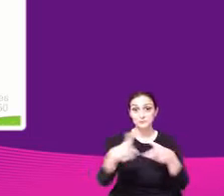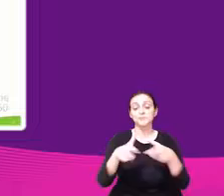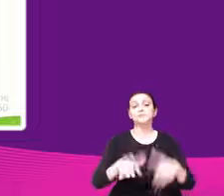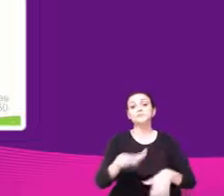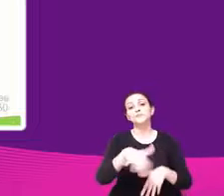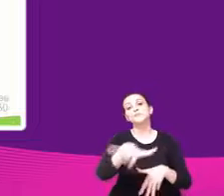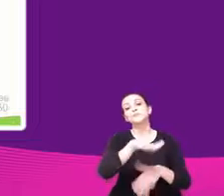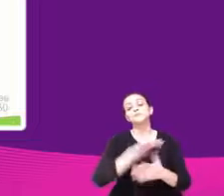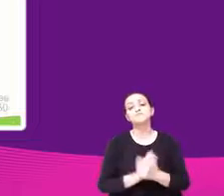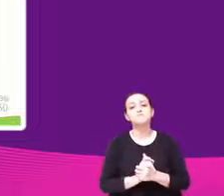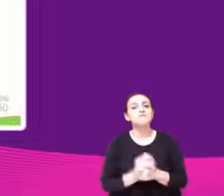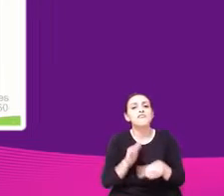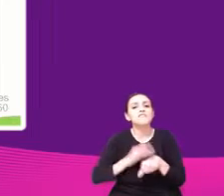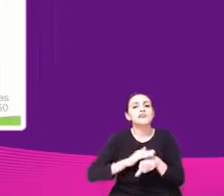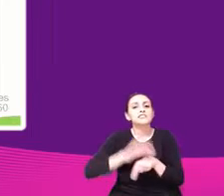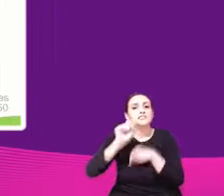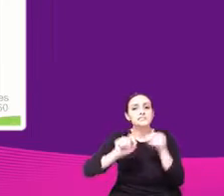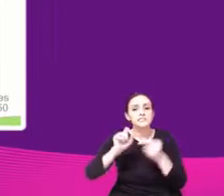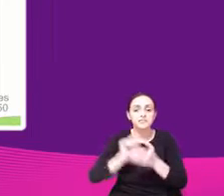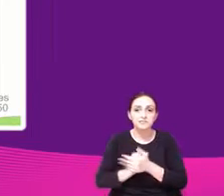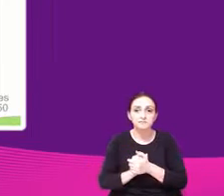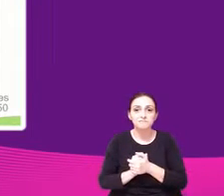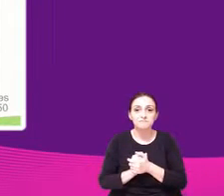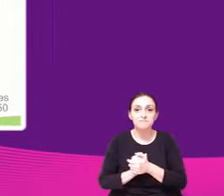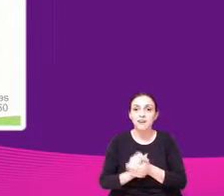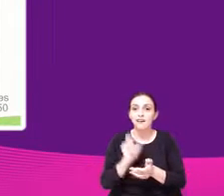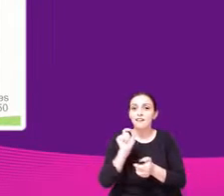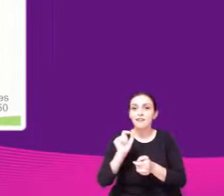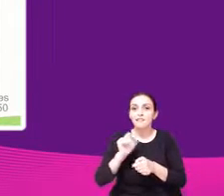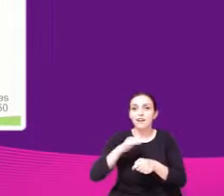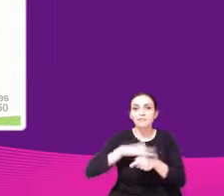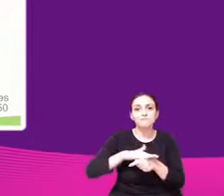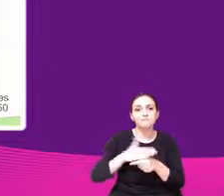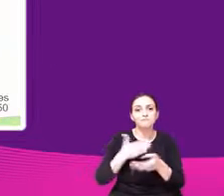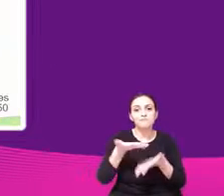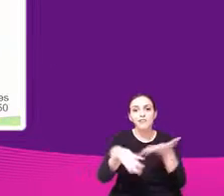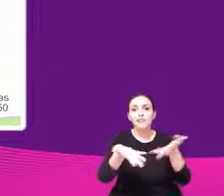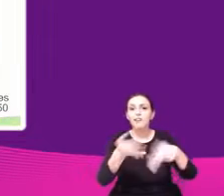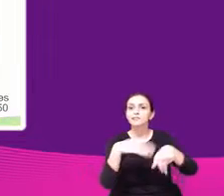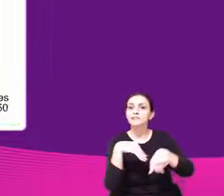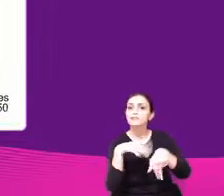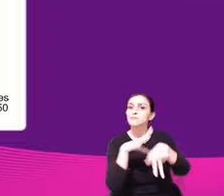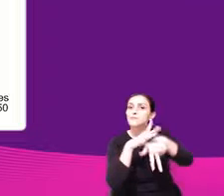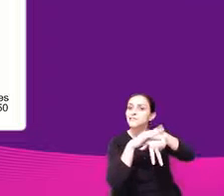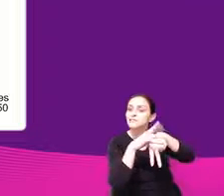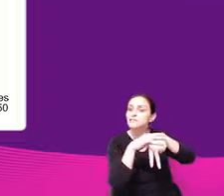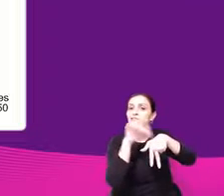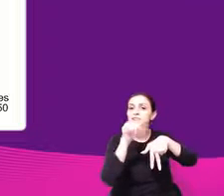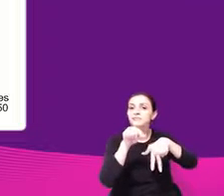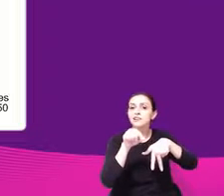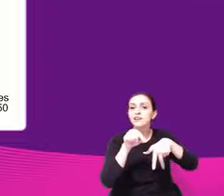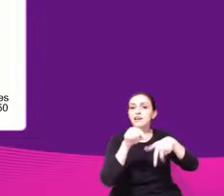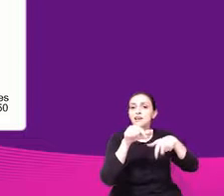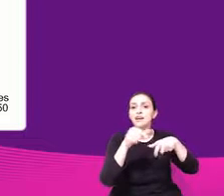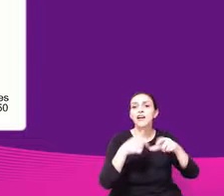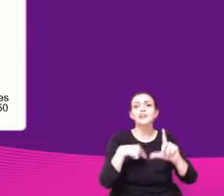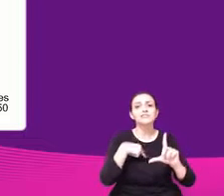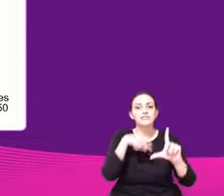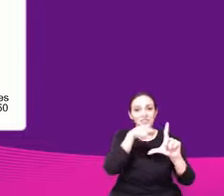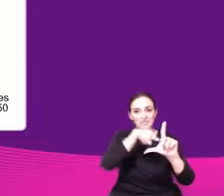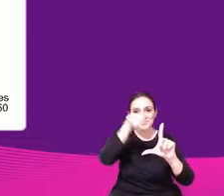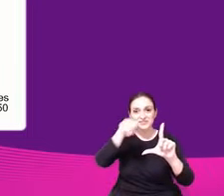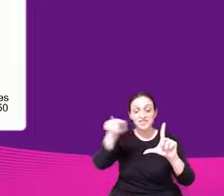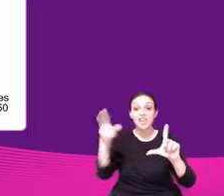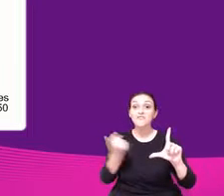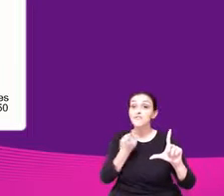E quem faria isso, né? Ou seja, quem lidaria com esses pacientes nas faixas em vermelho, aqui principalmente,